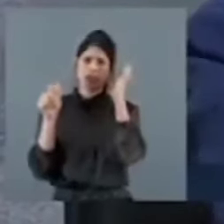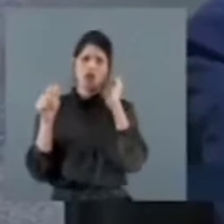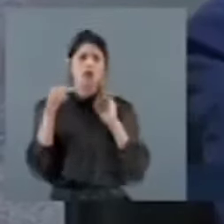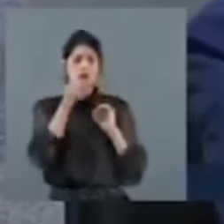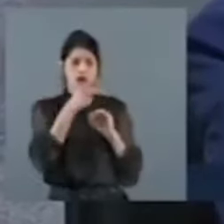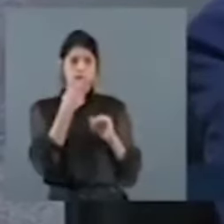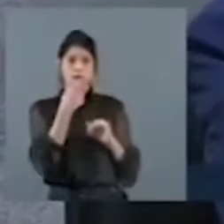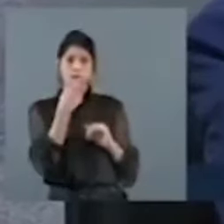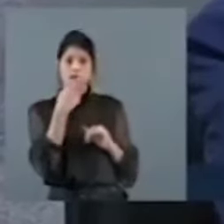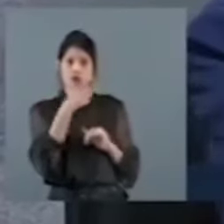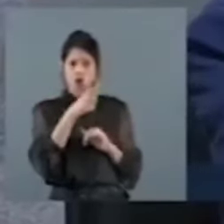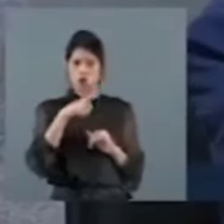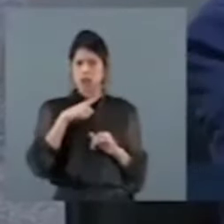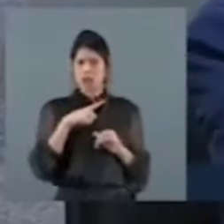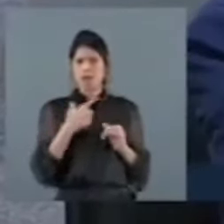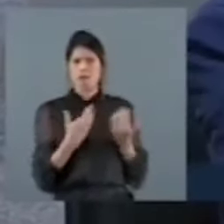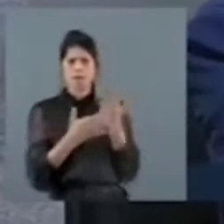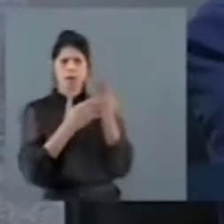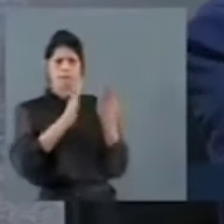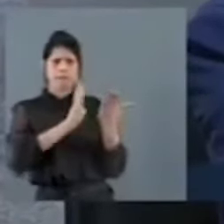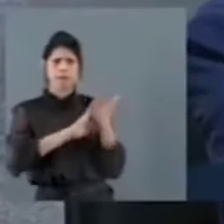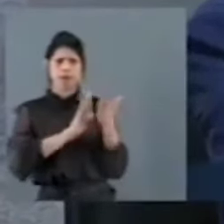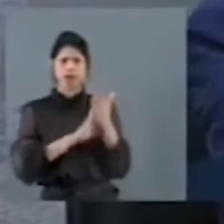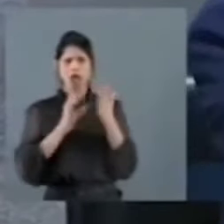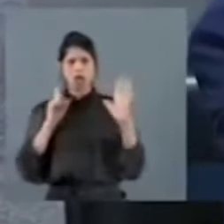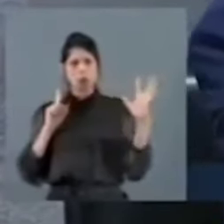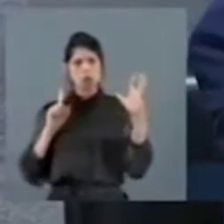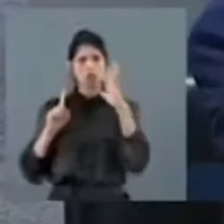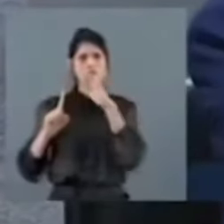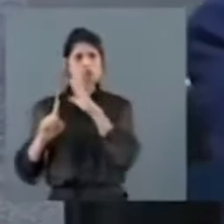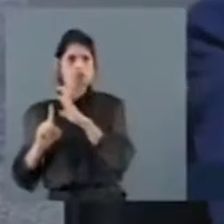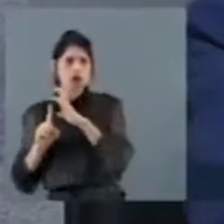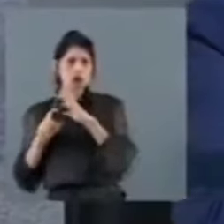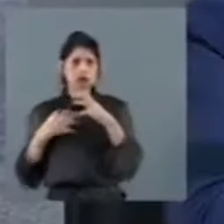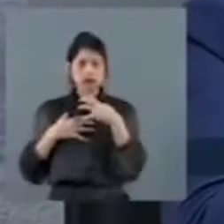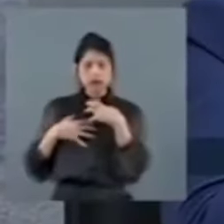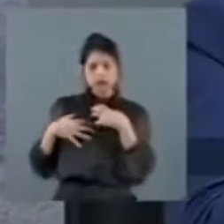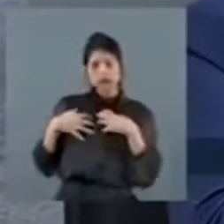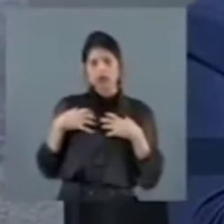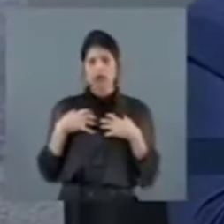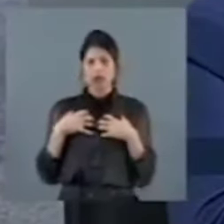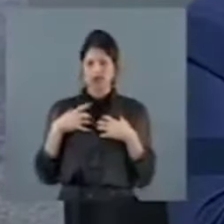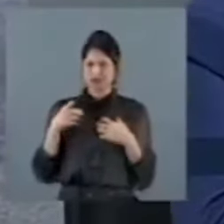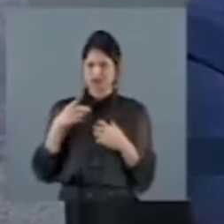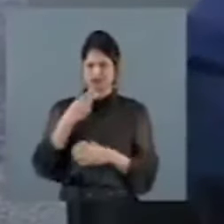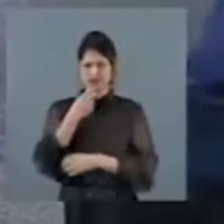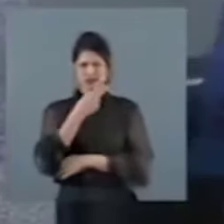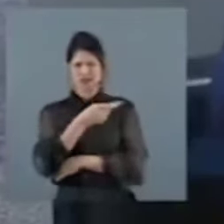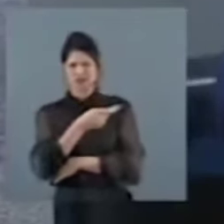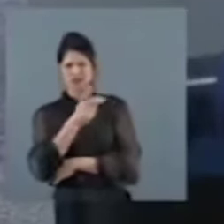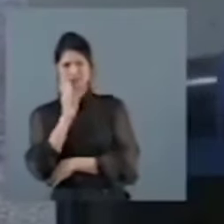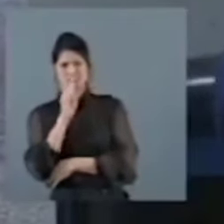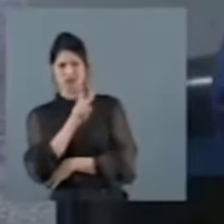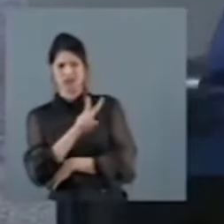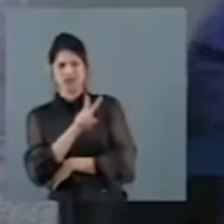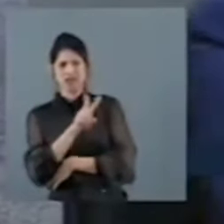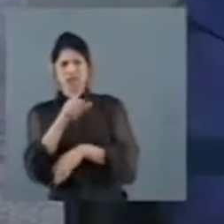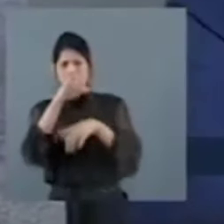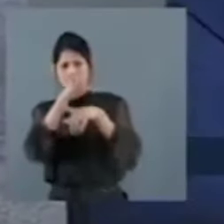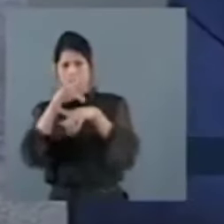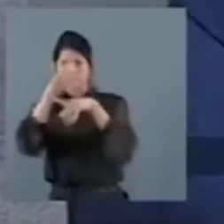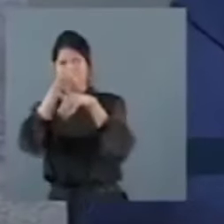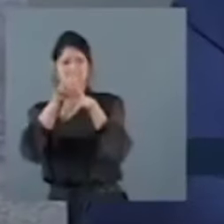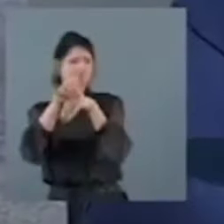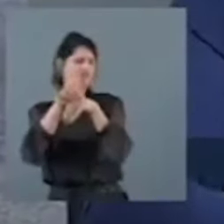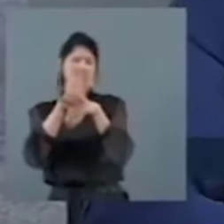aqui que sofreu ameaças, que foi ameaçado, que foi constrangido. Mas, olhando para aquelas imagens, não é isso